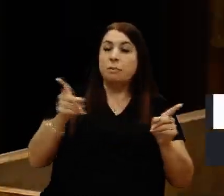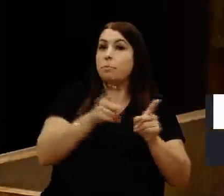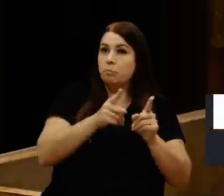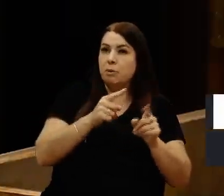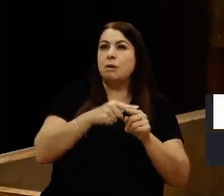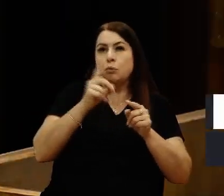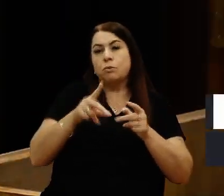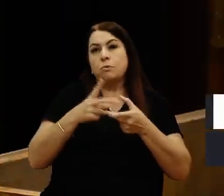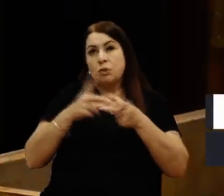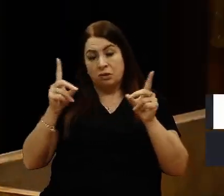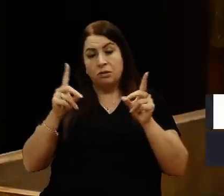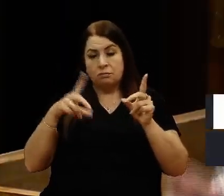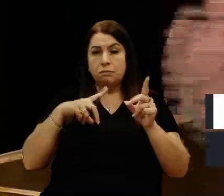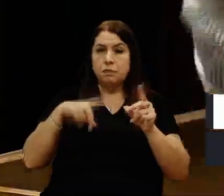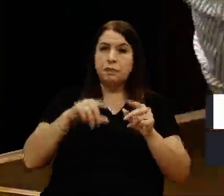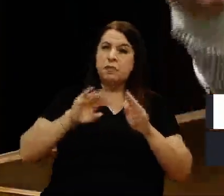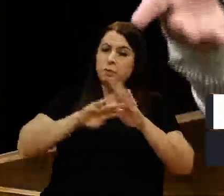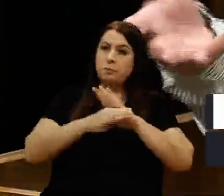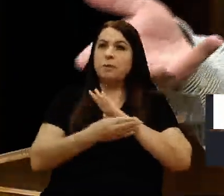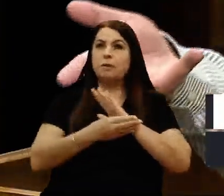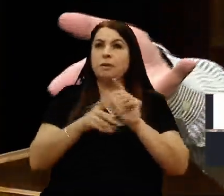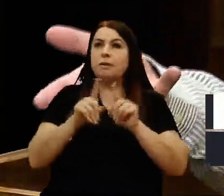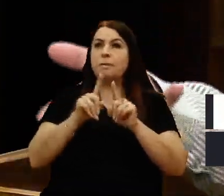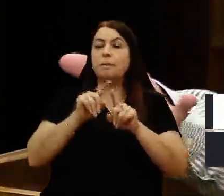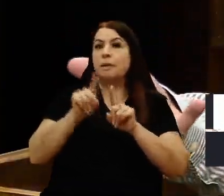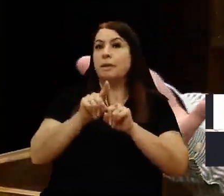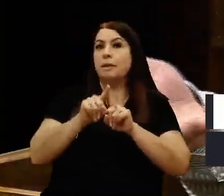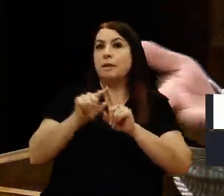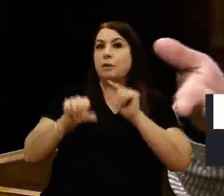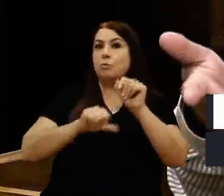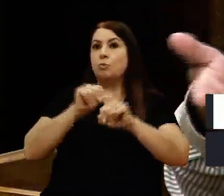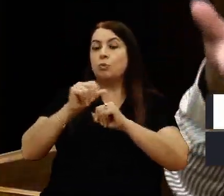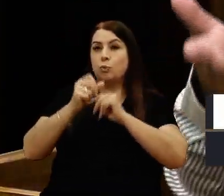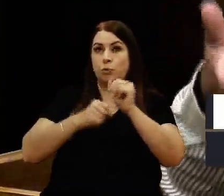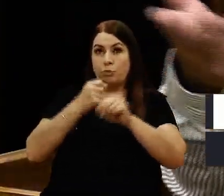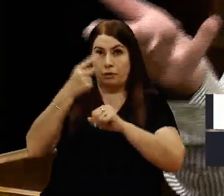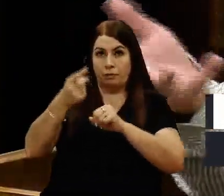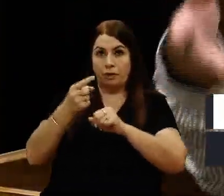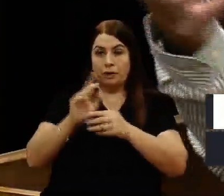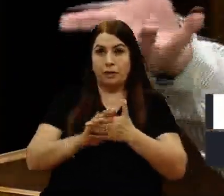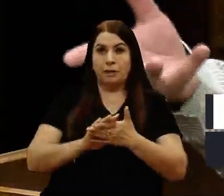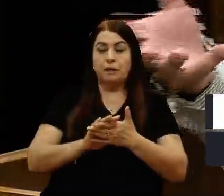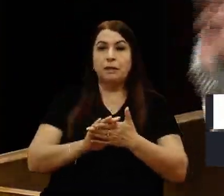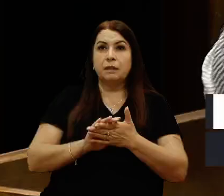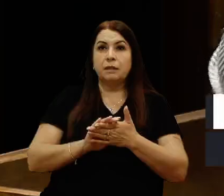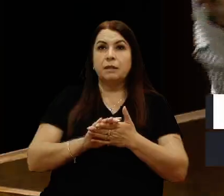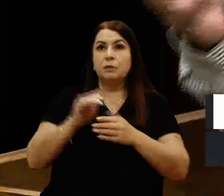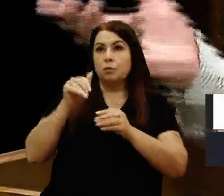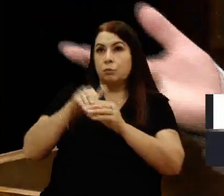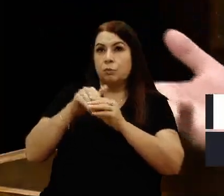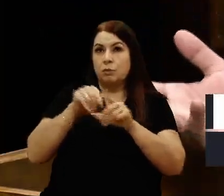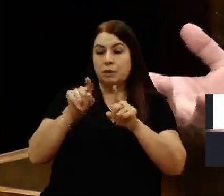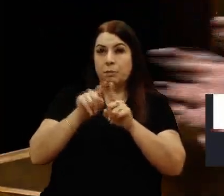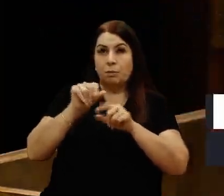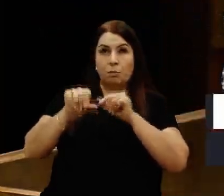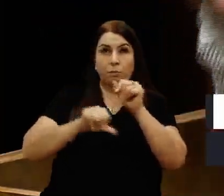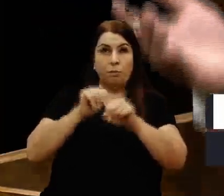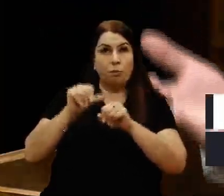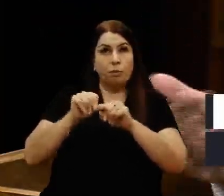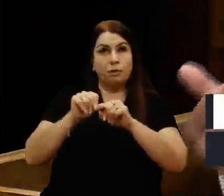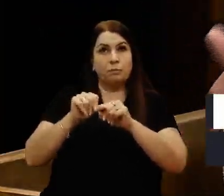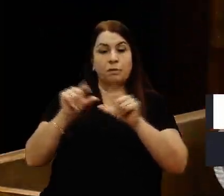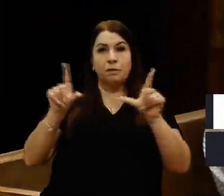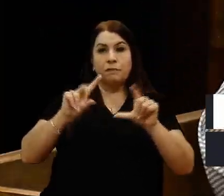da democracia, nós vamos nos adaptar. Temos uma questão que muda no ano que vem, que em razão das questões eleitorais muda a